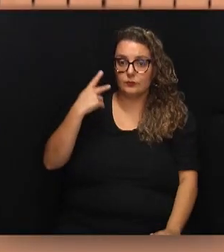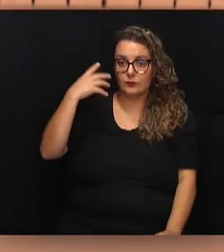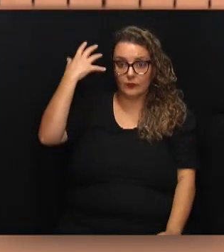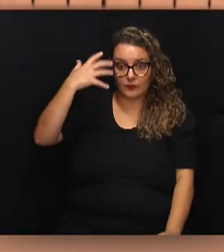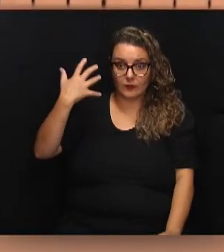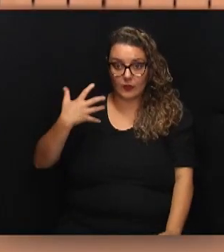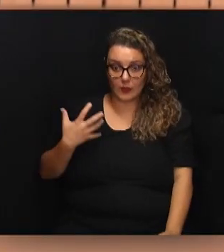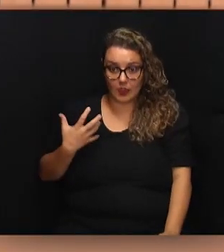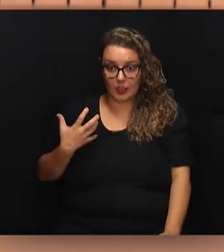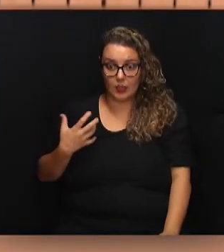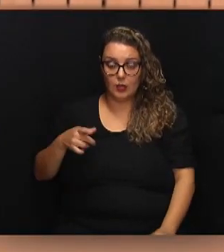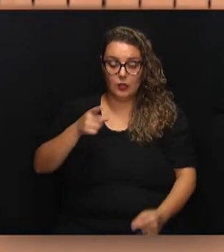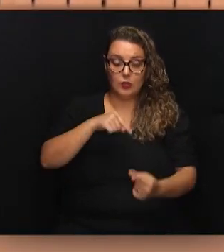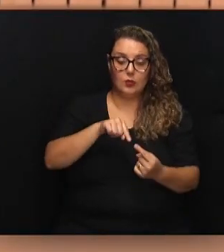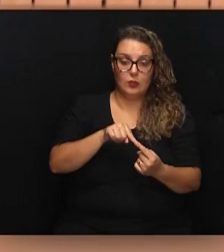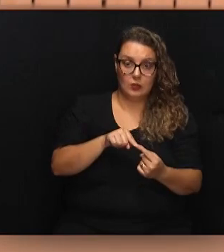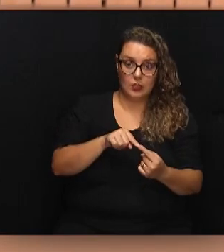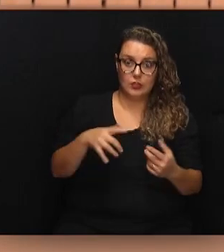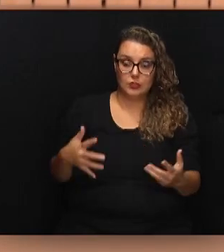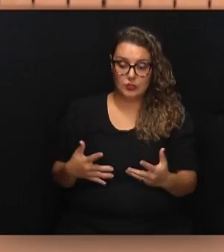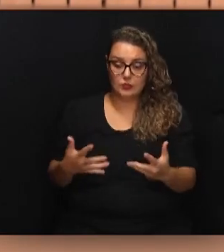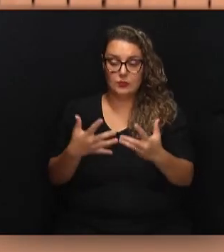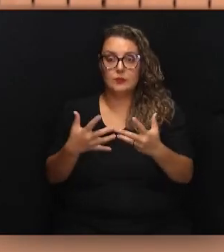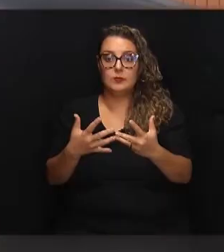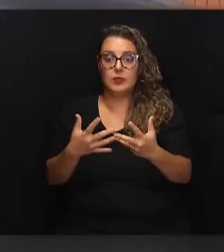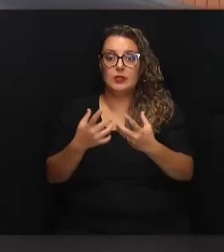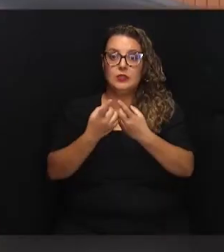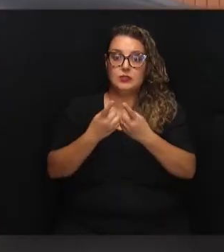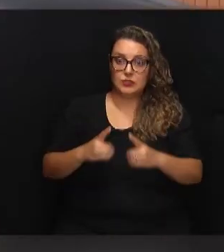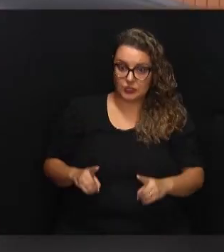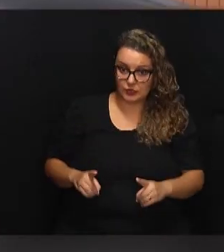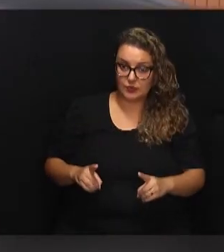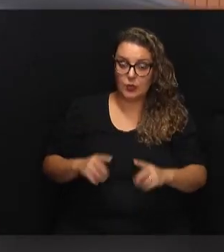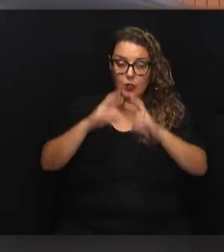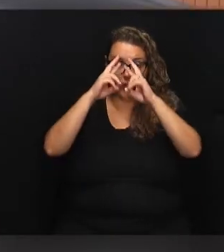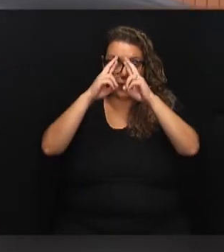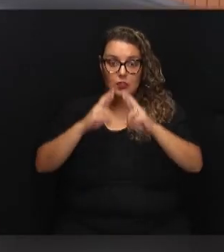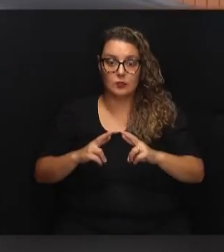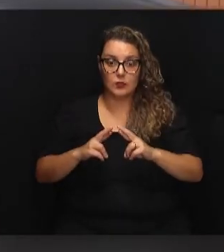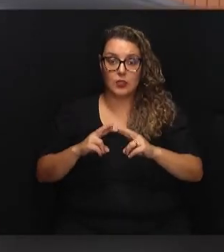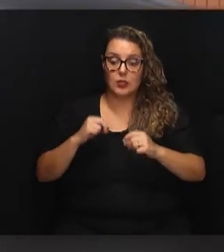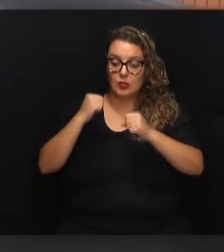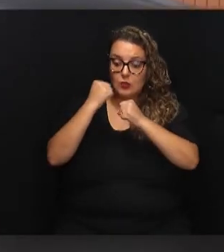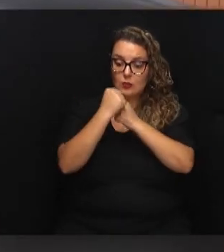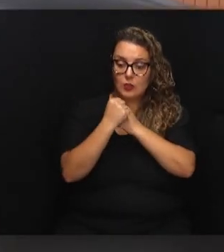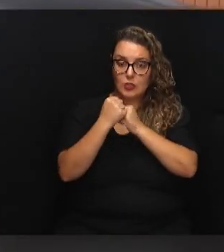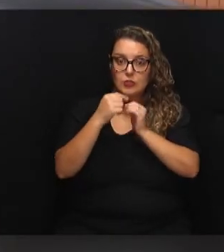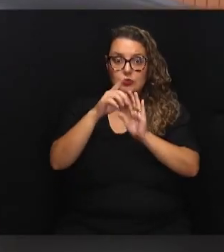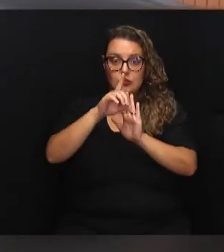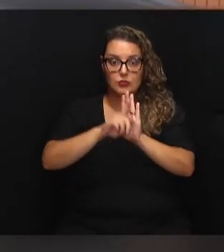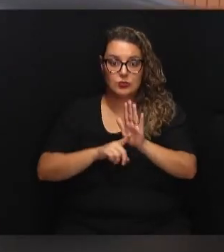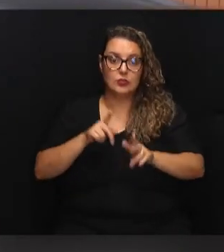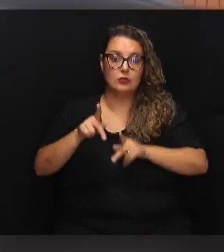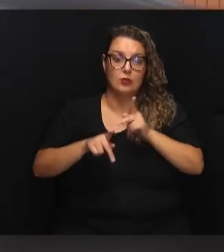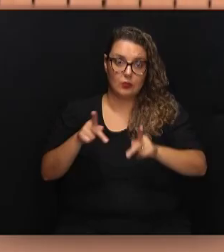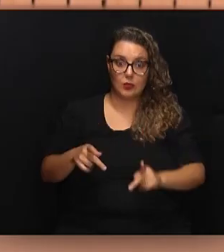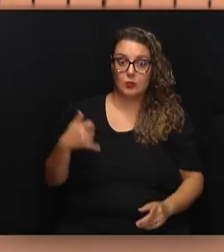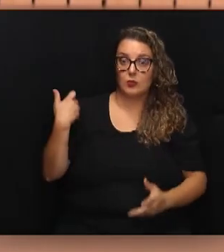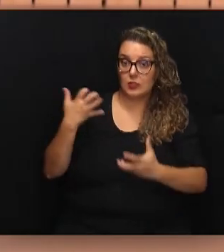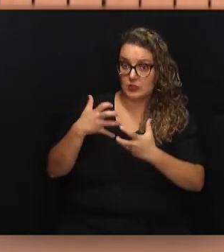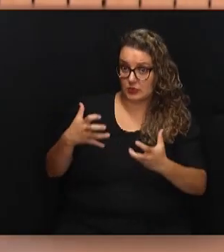Calisto com o objetivo de promover a dignidade, o respeito e a proteção dos direitos da população